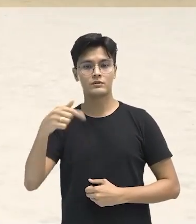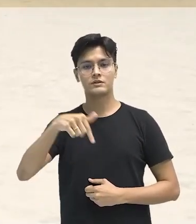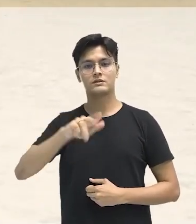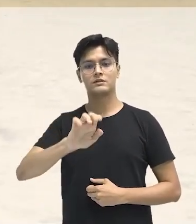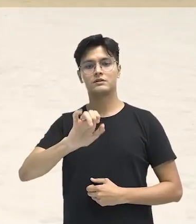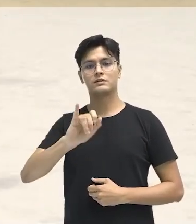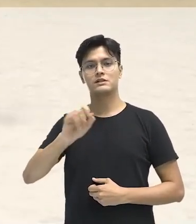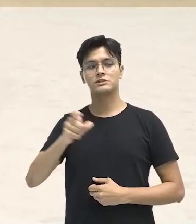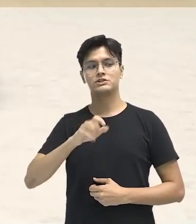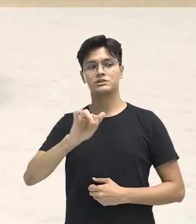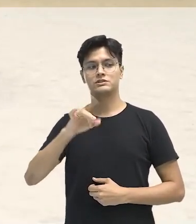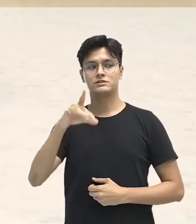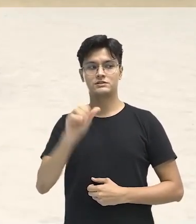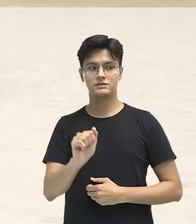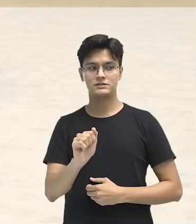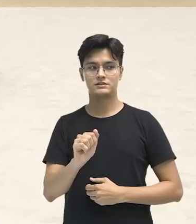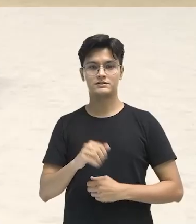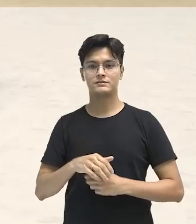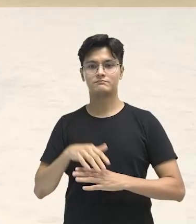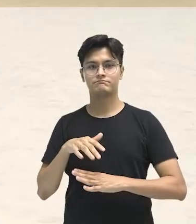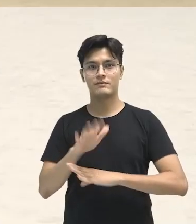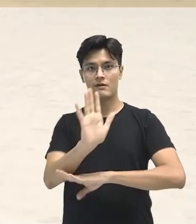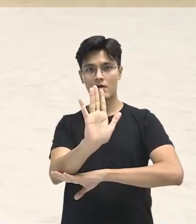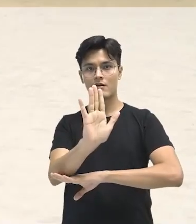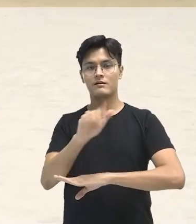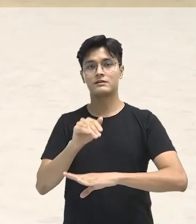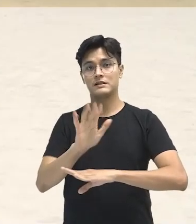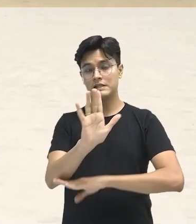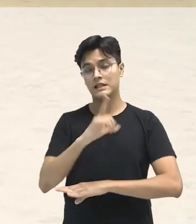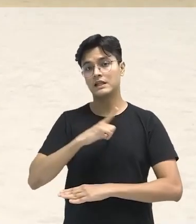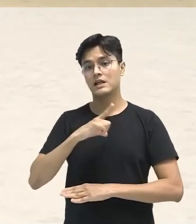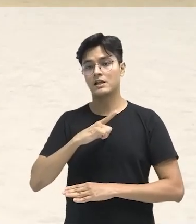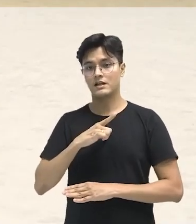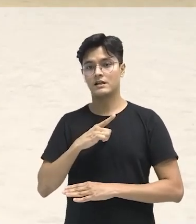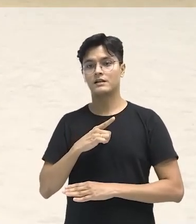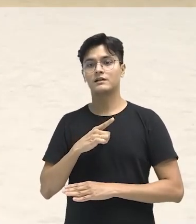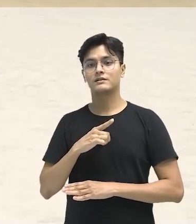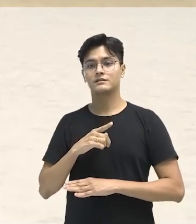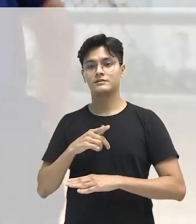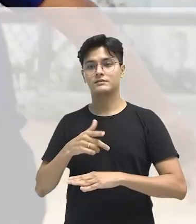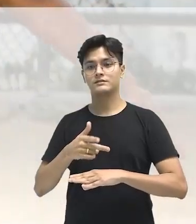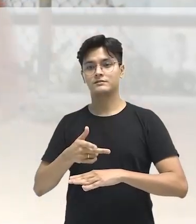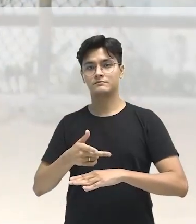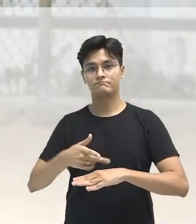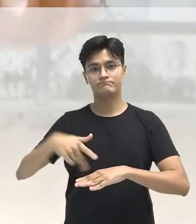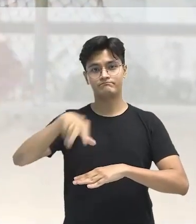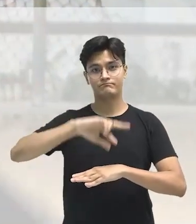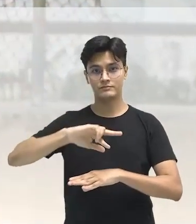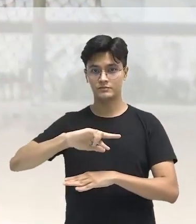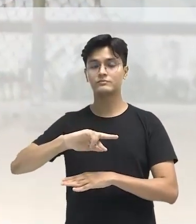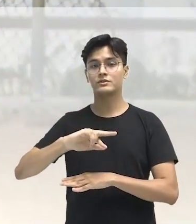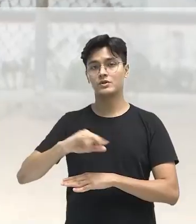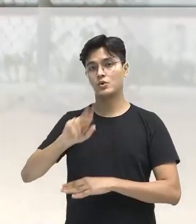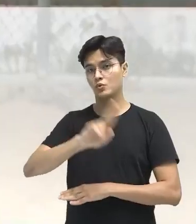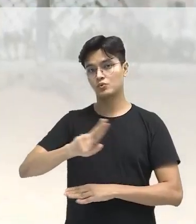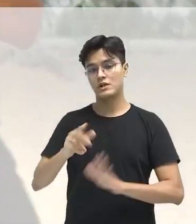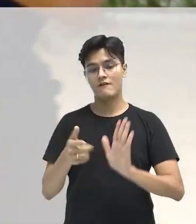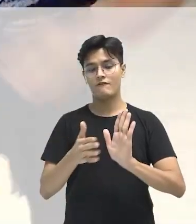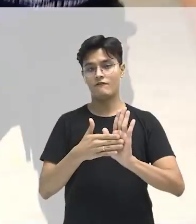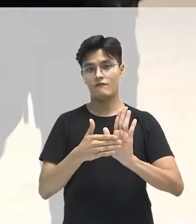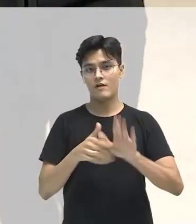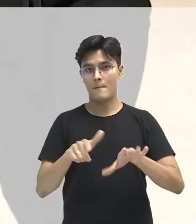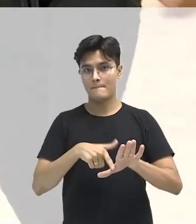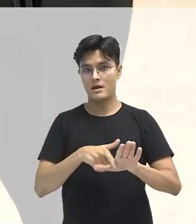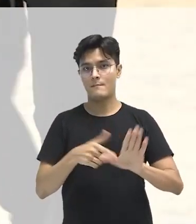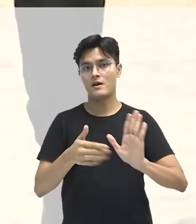é a queixada ela já é um golpe circular com a parte externa do pé, ou seja, com a parte de